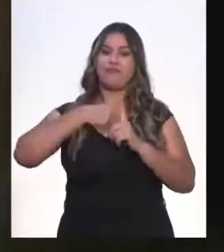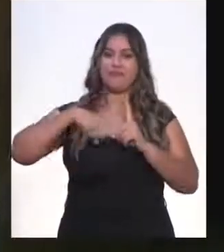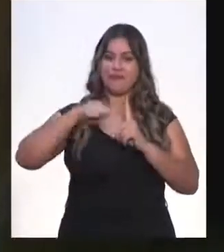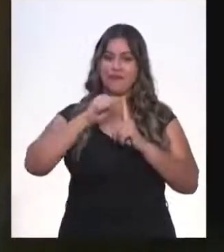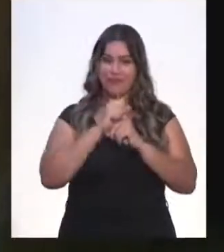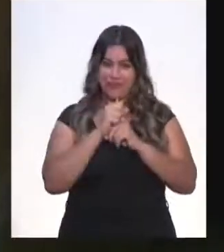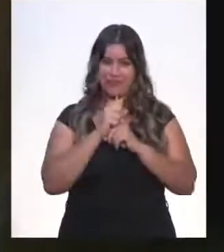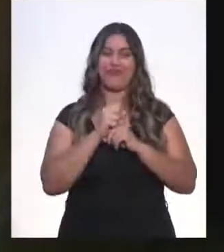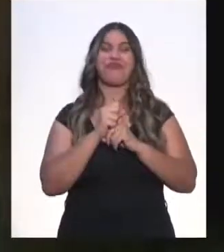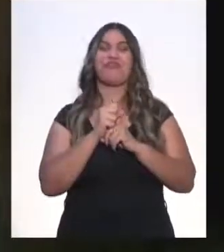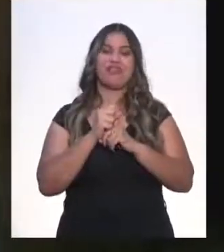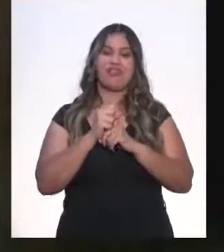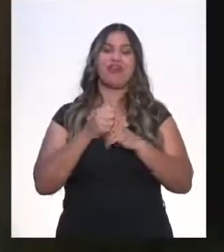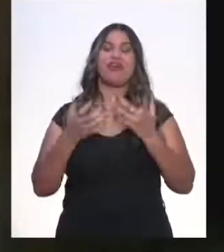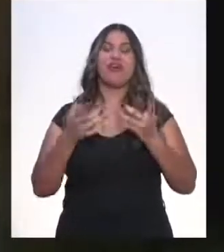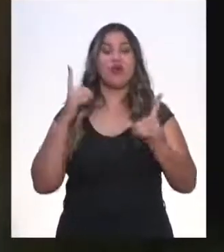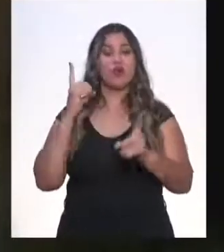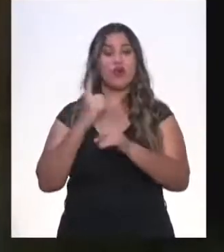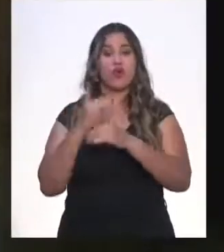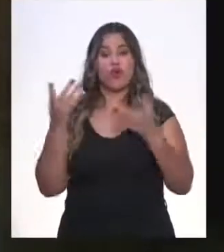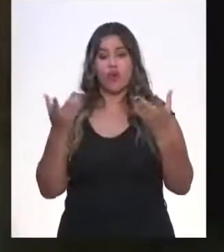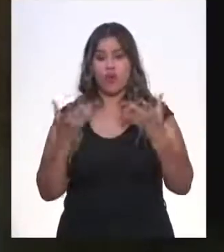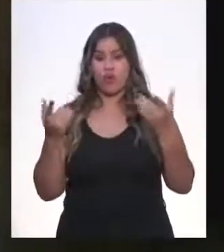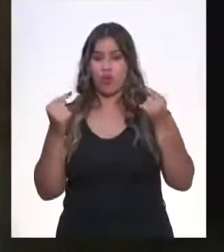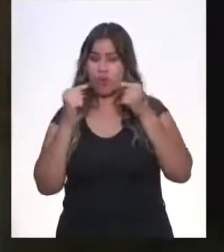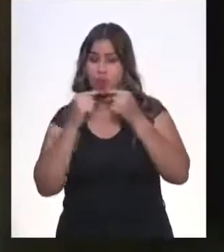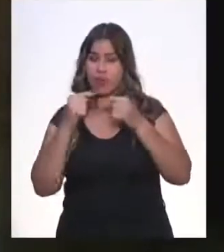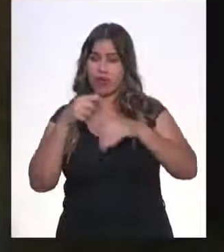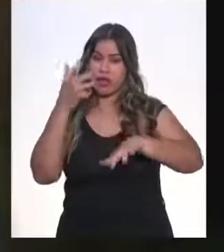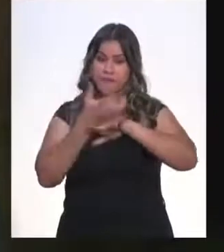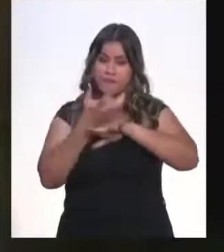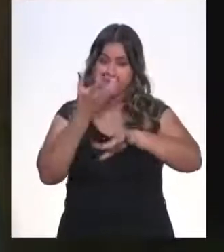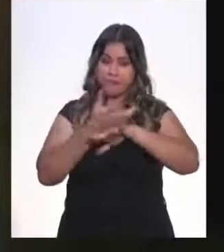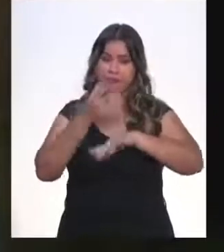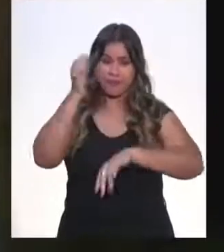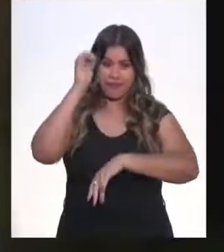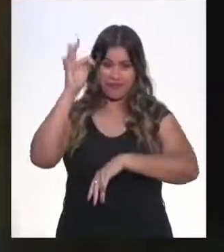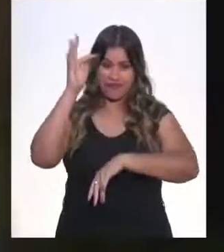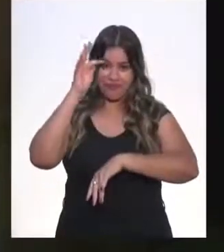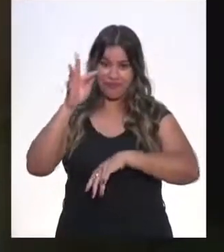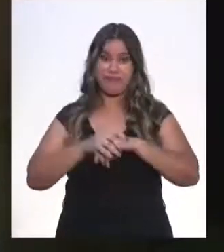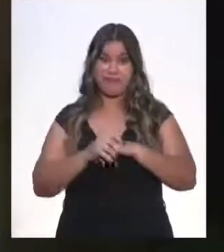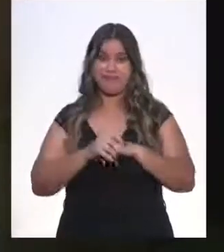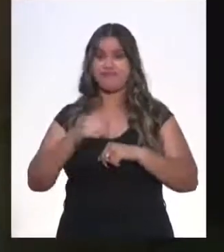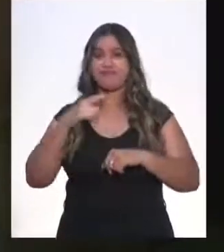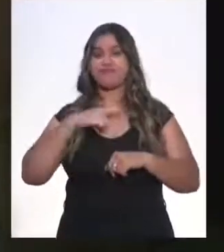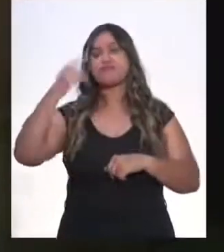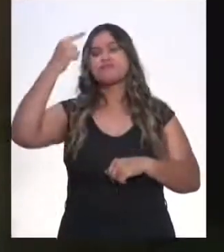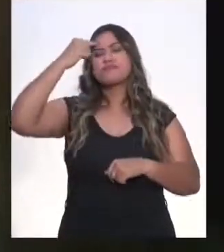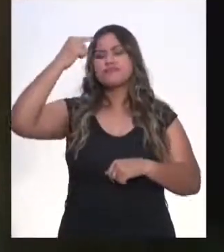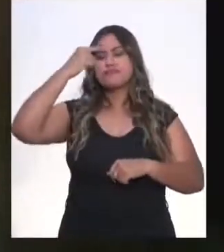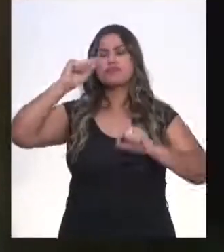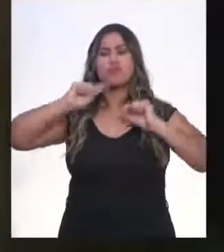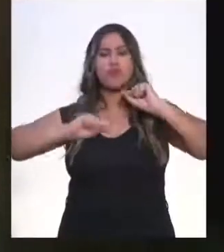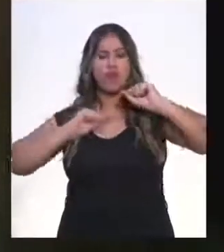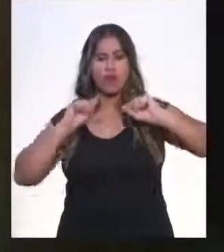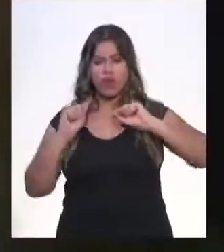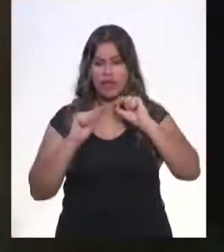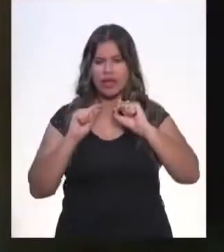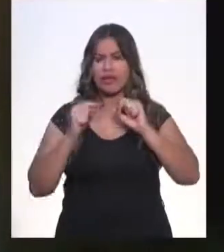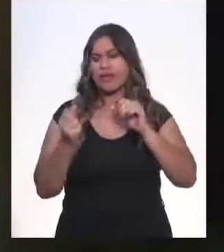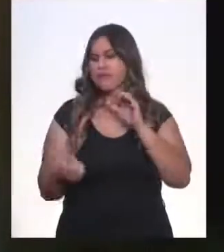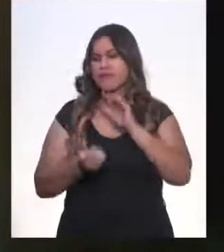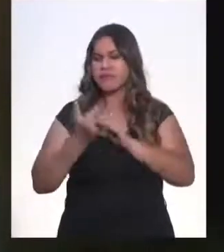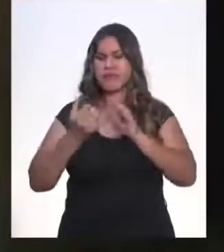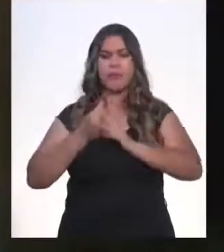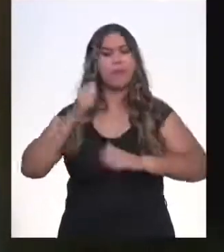então, no nosso encontro de hoje, dentro do nosso componente de filosofia, a gente vai pensar um pouquinho, então, as